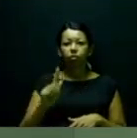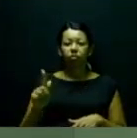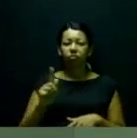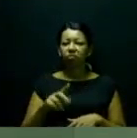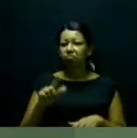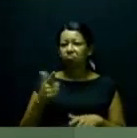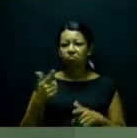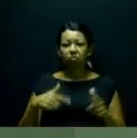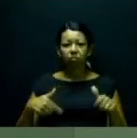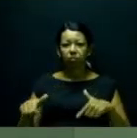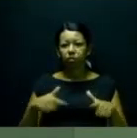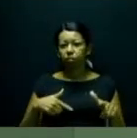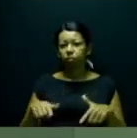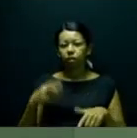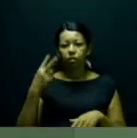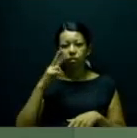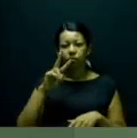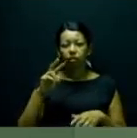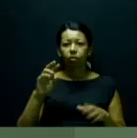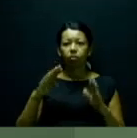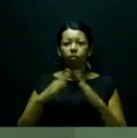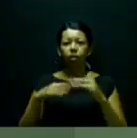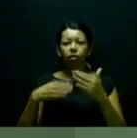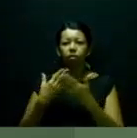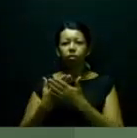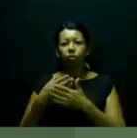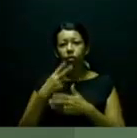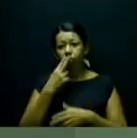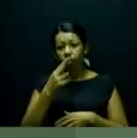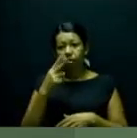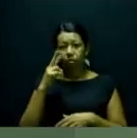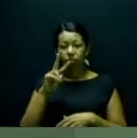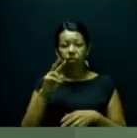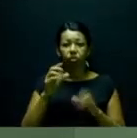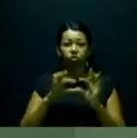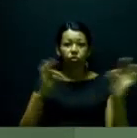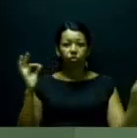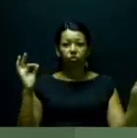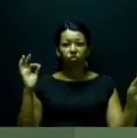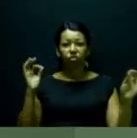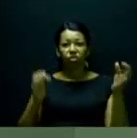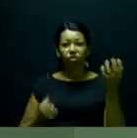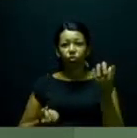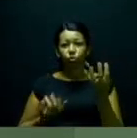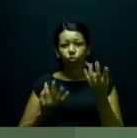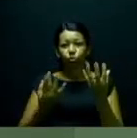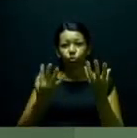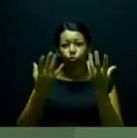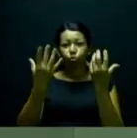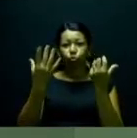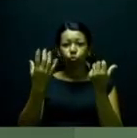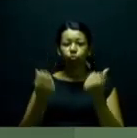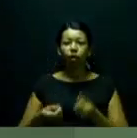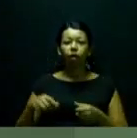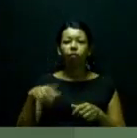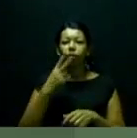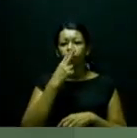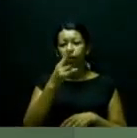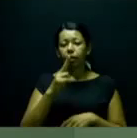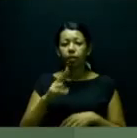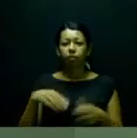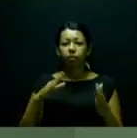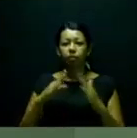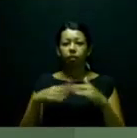de costas, onde você vê uma escola que parece que você olha de longe, o matagal que tem do lado direito, do lado esquerdo, parece que a escola foi